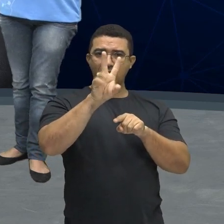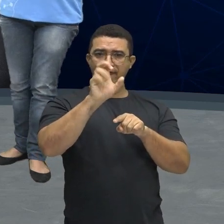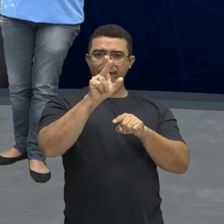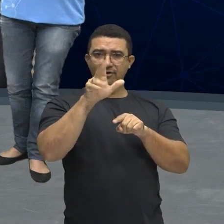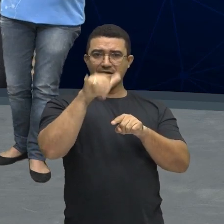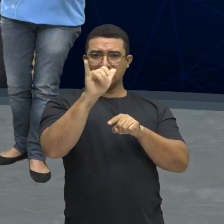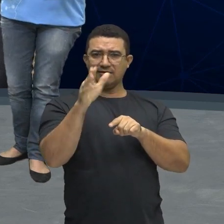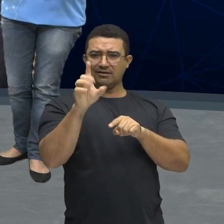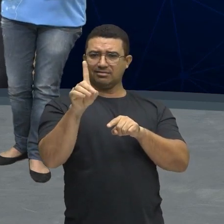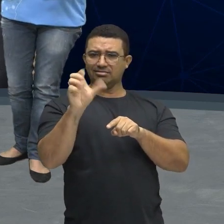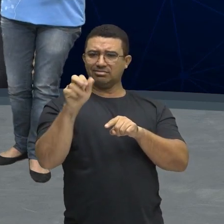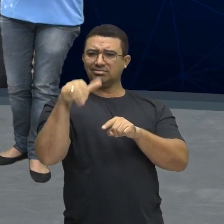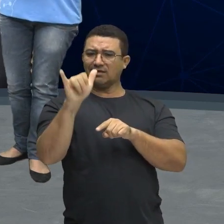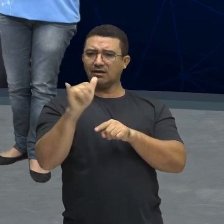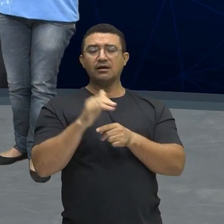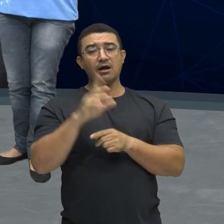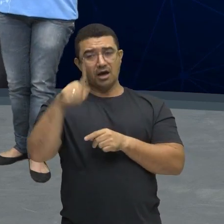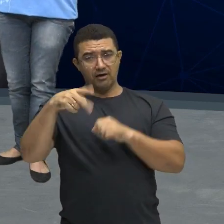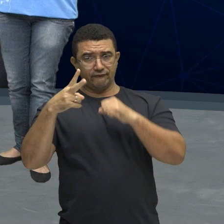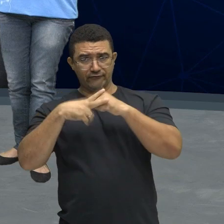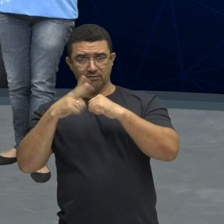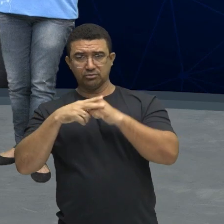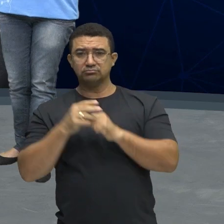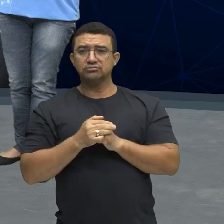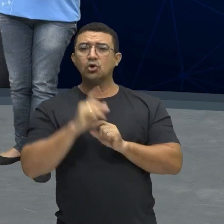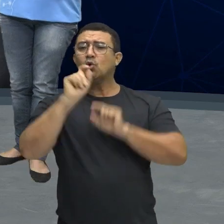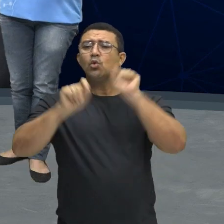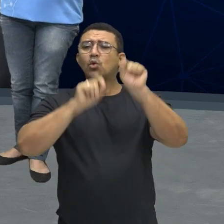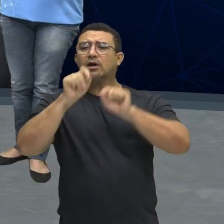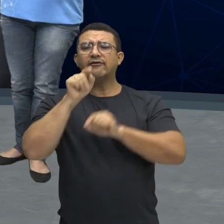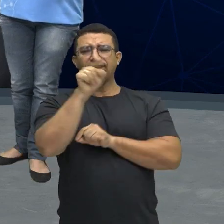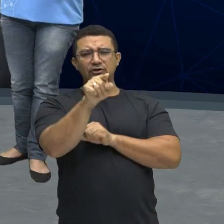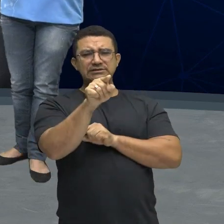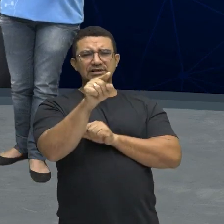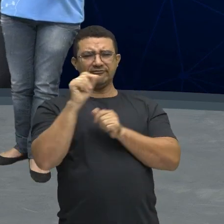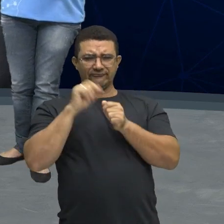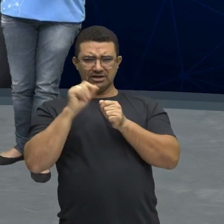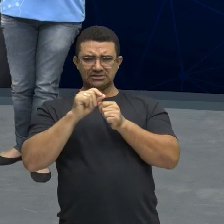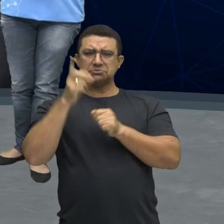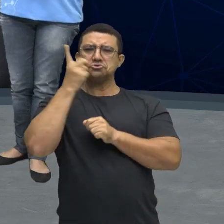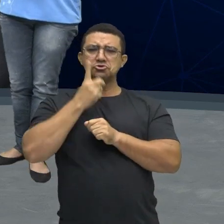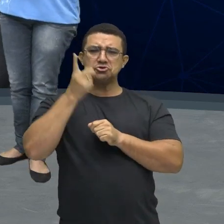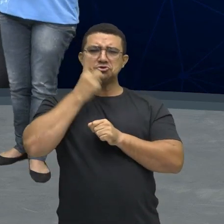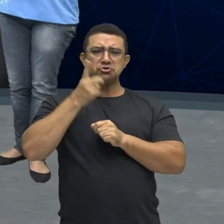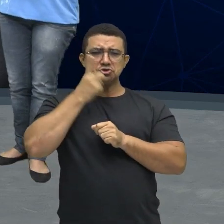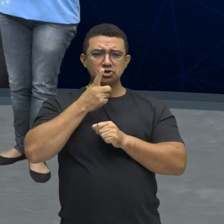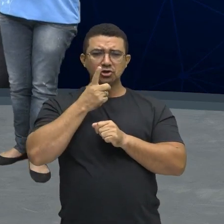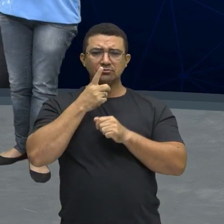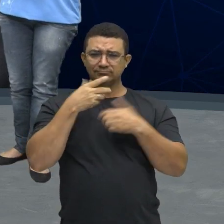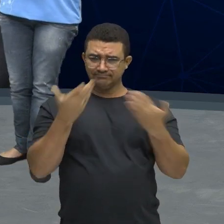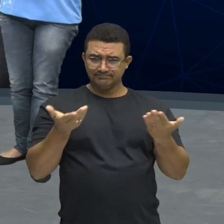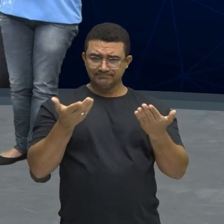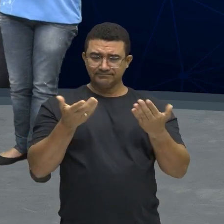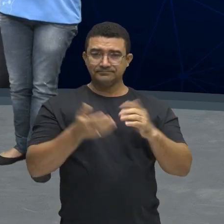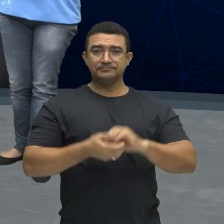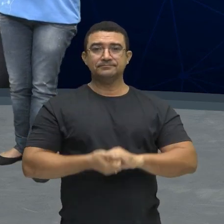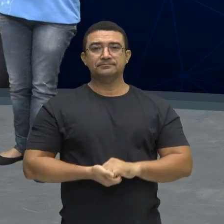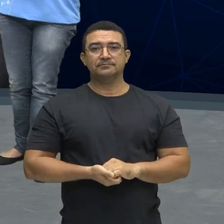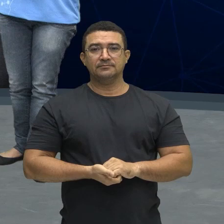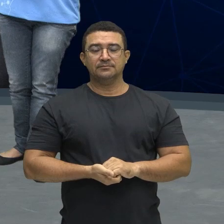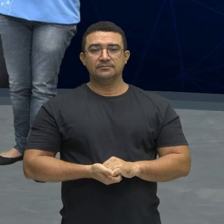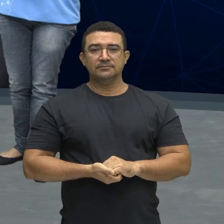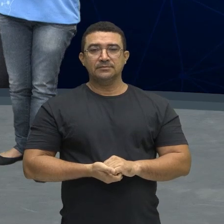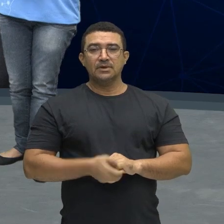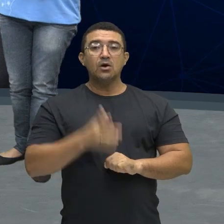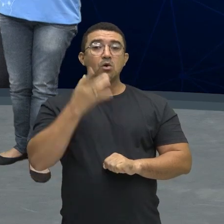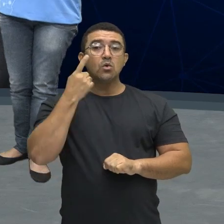O que você faz todos os dias? What do you do every day? Então, eu quero que você escute aqui os nossos personagens